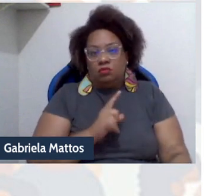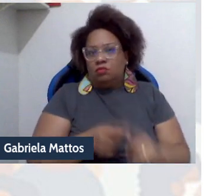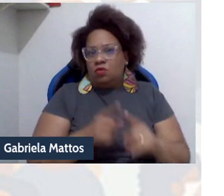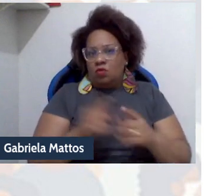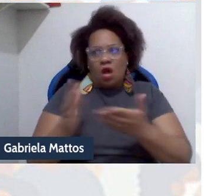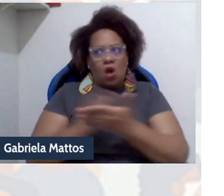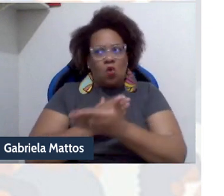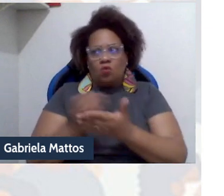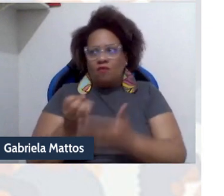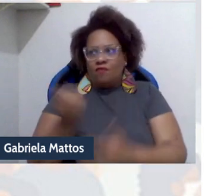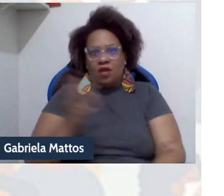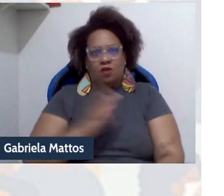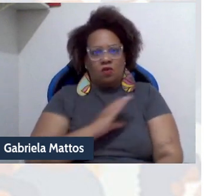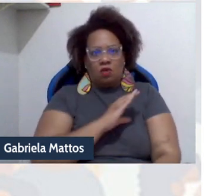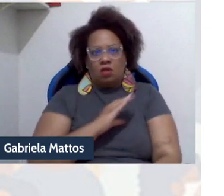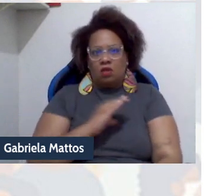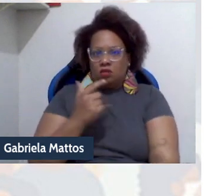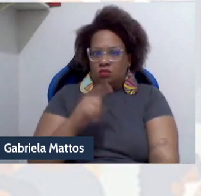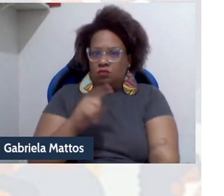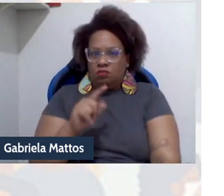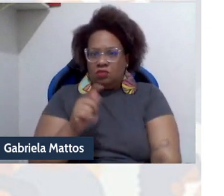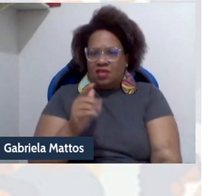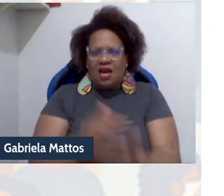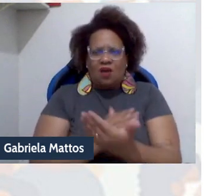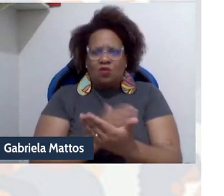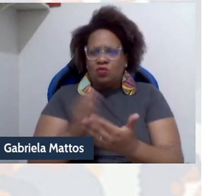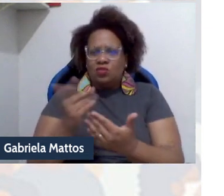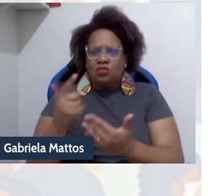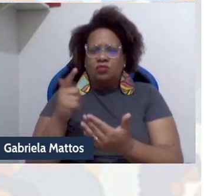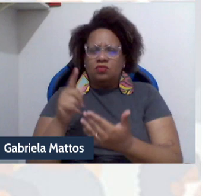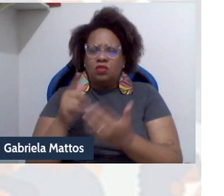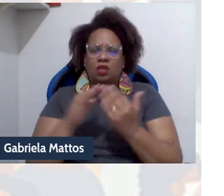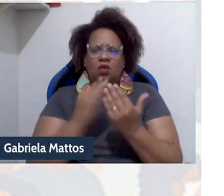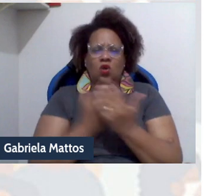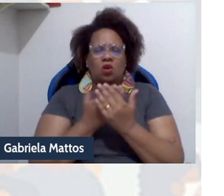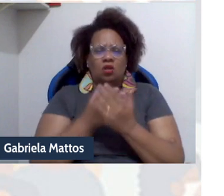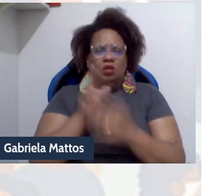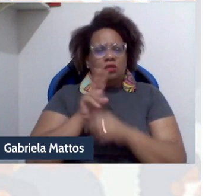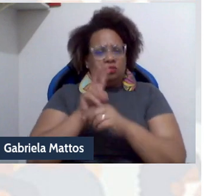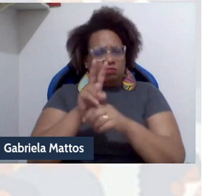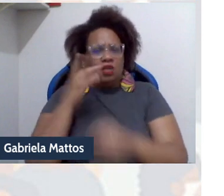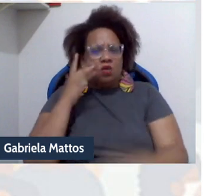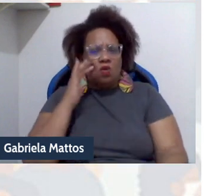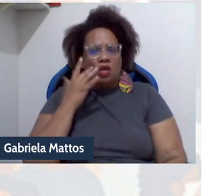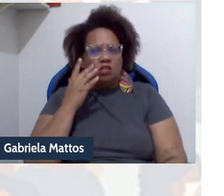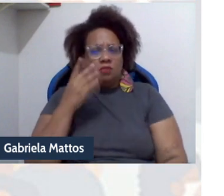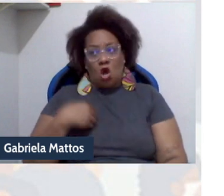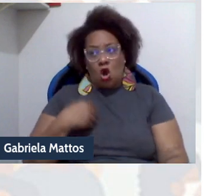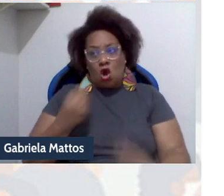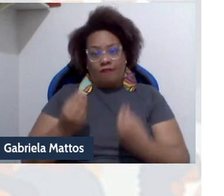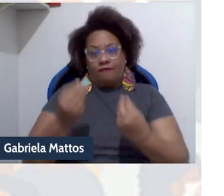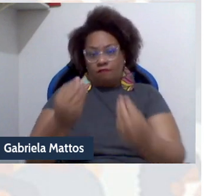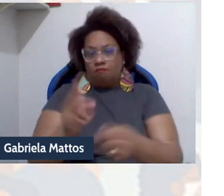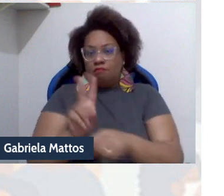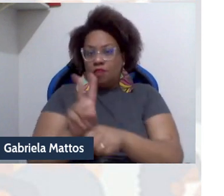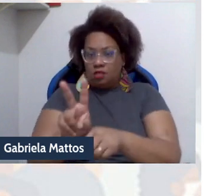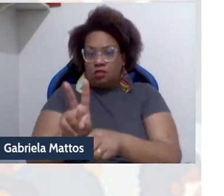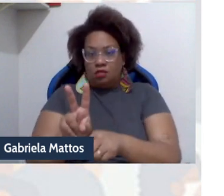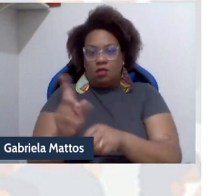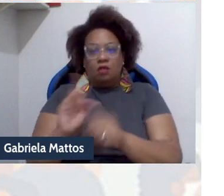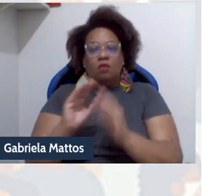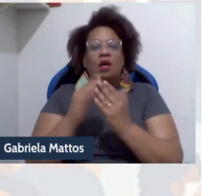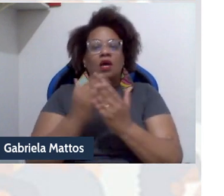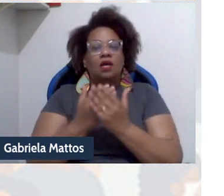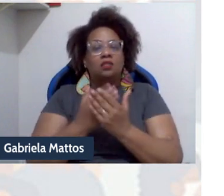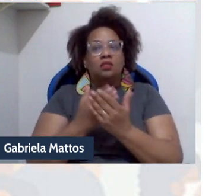tinham. Algumas que não tinham, realmente o colégio emprestou, eu acho. Mas isso não era assim, vou te emprestar. A escola contava que você